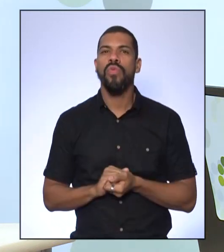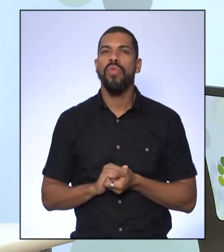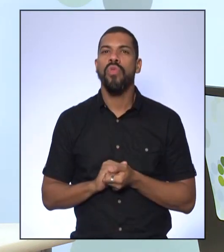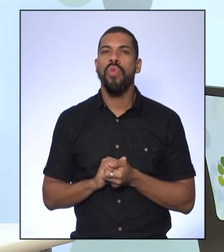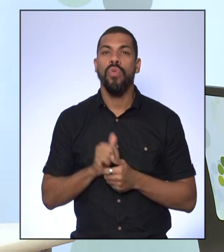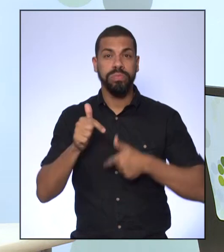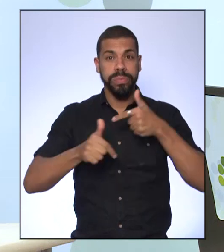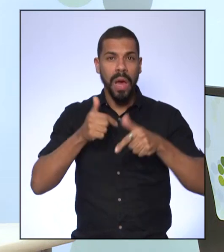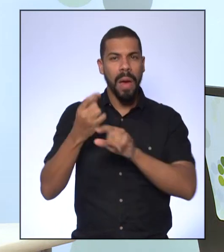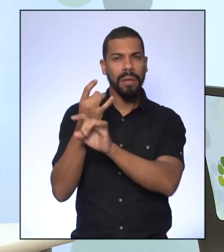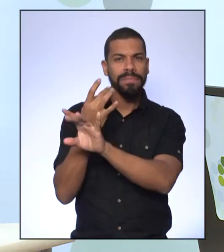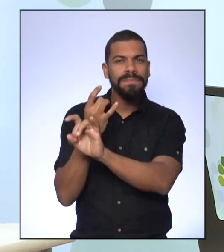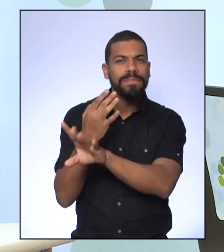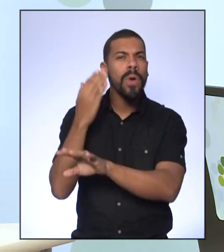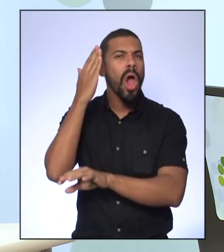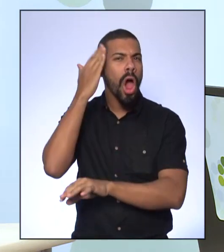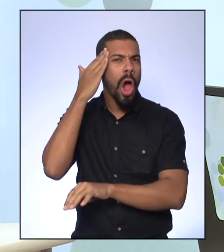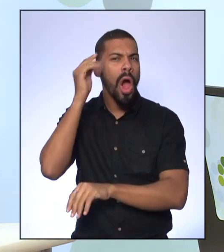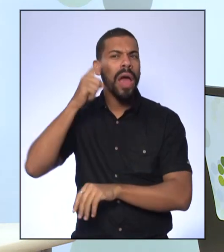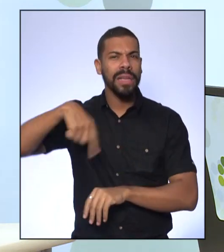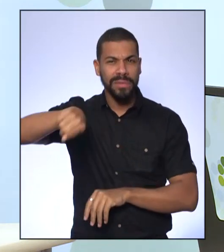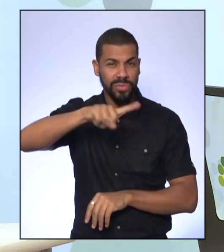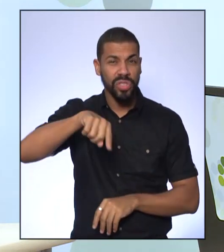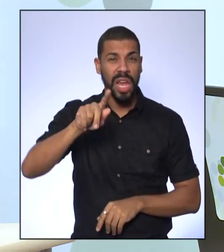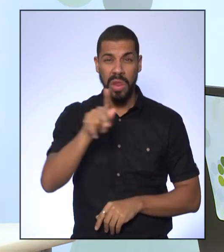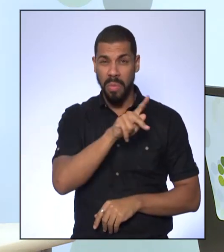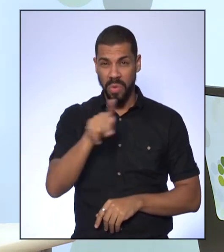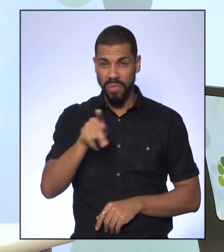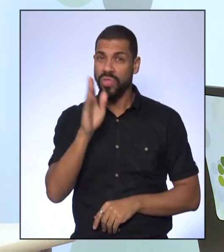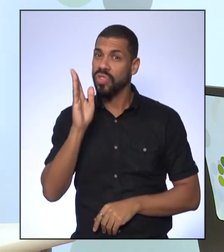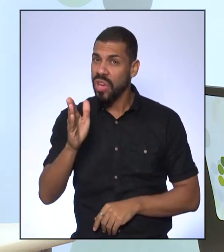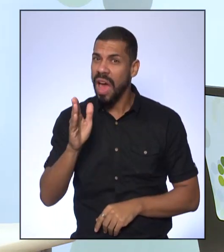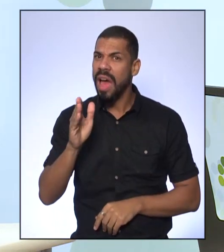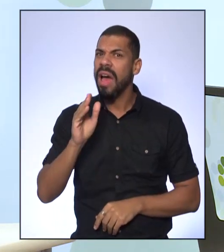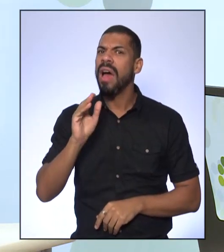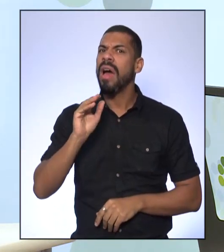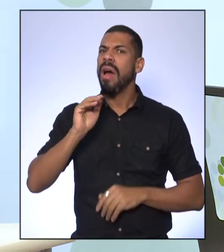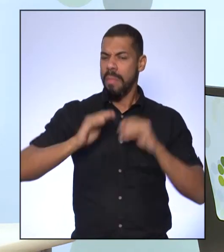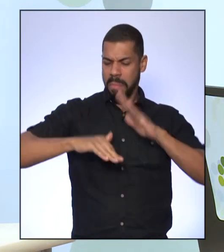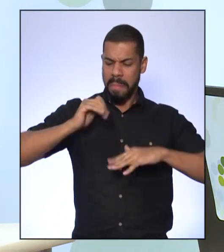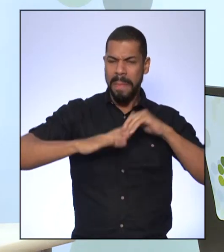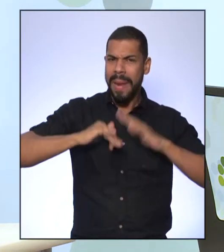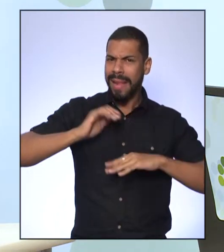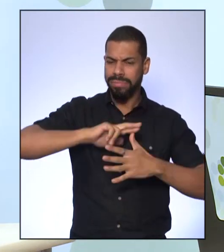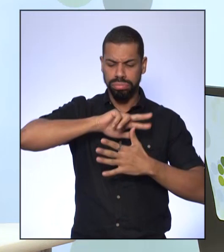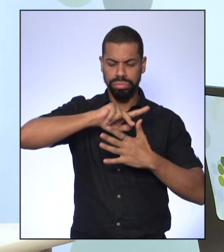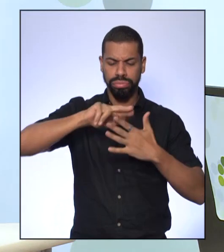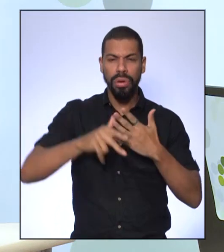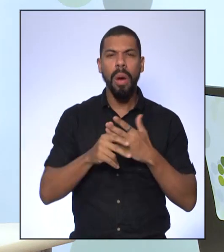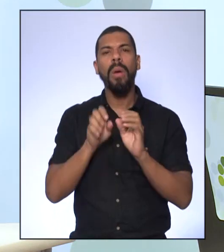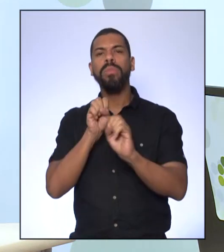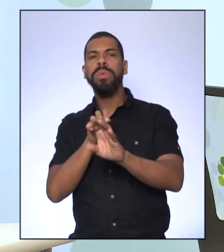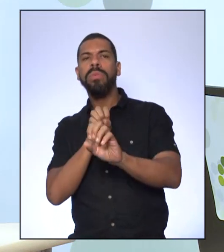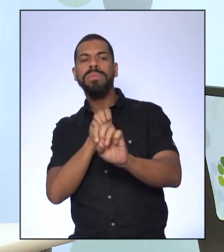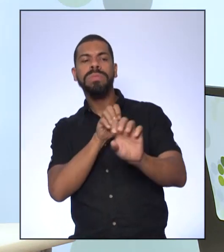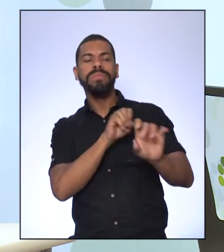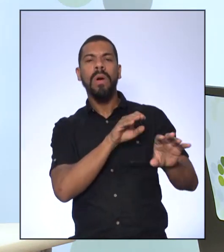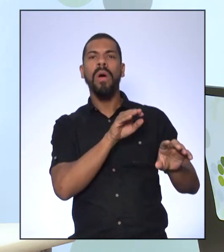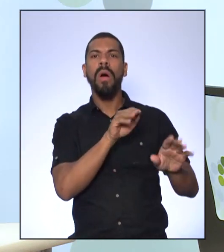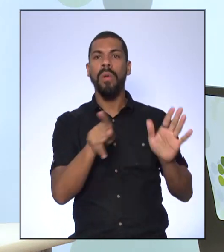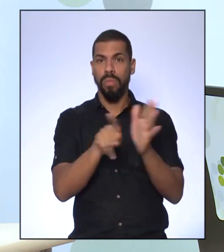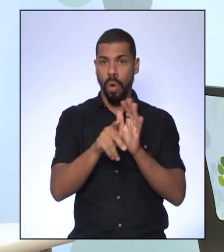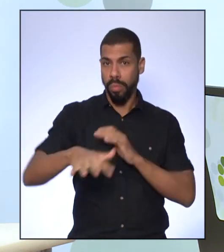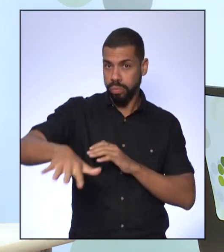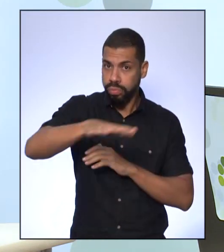seus alunos, que eu sei que muitos professores estão utilizando várias ferramentas para dar aulas, né, para os seus alunos,